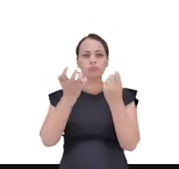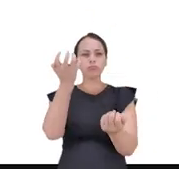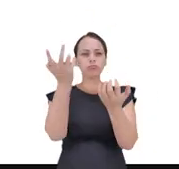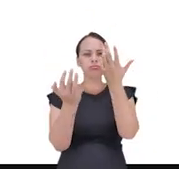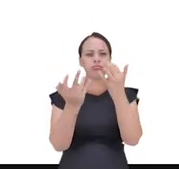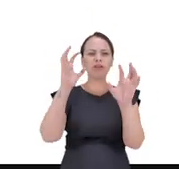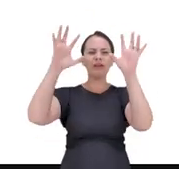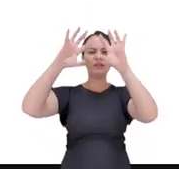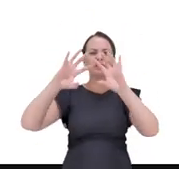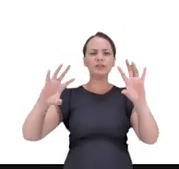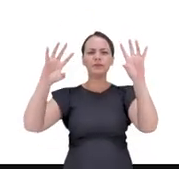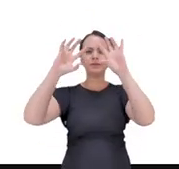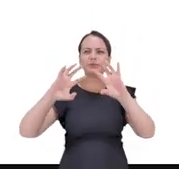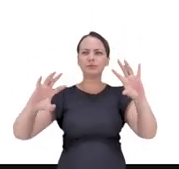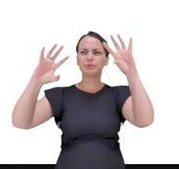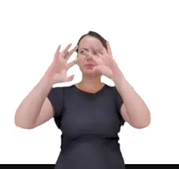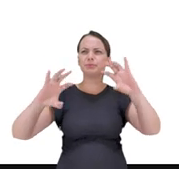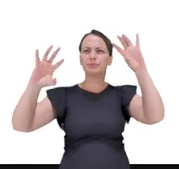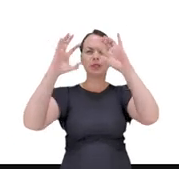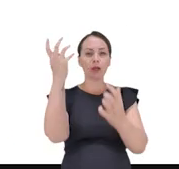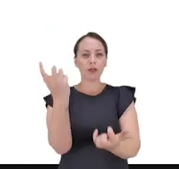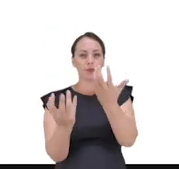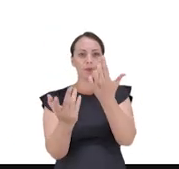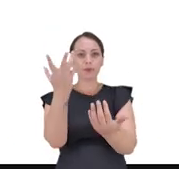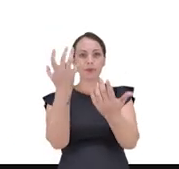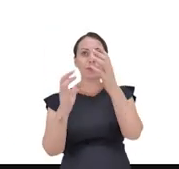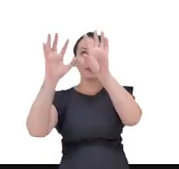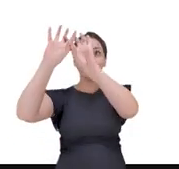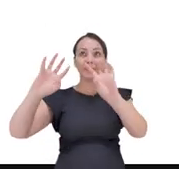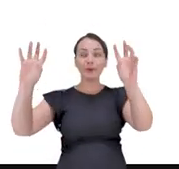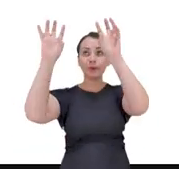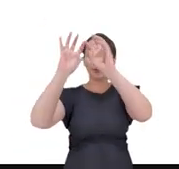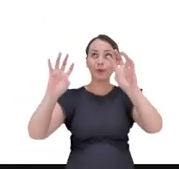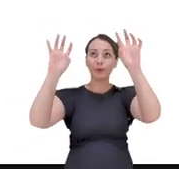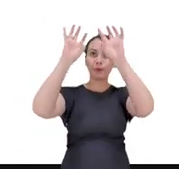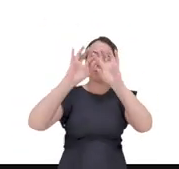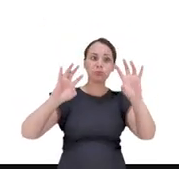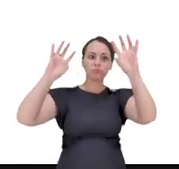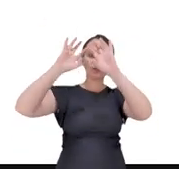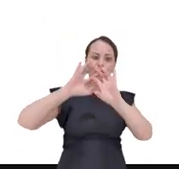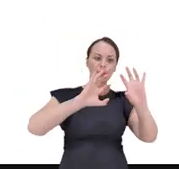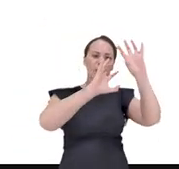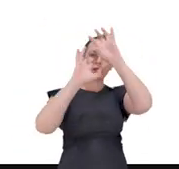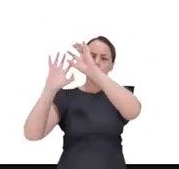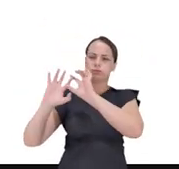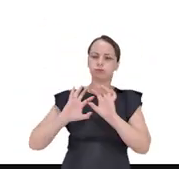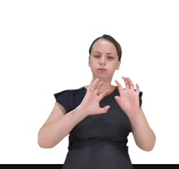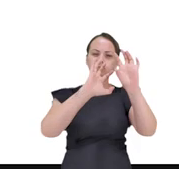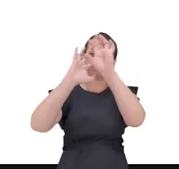que acaba saindo quando você tem uma grande queima, ela vai viajando pelas massas de ar, ela sai da